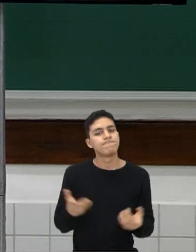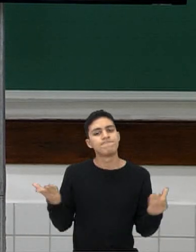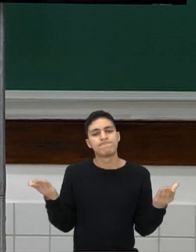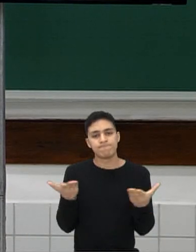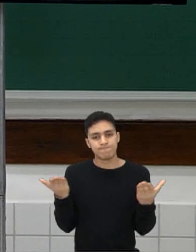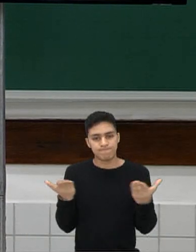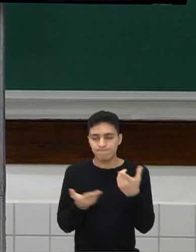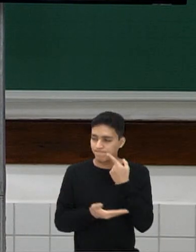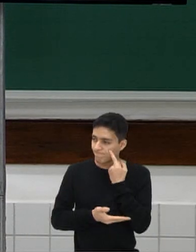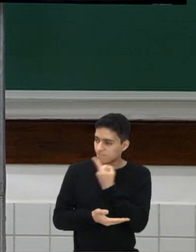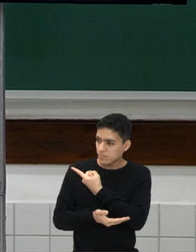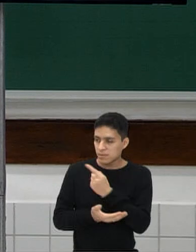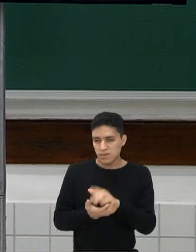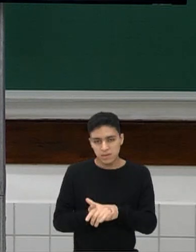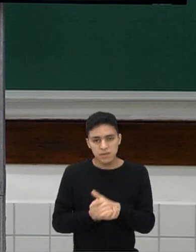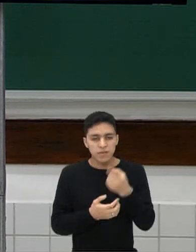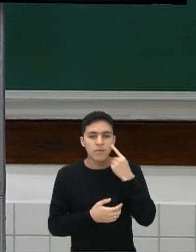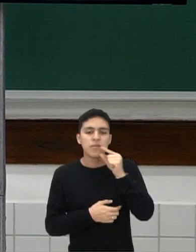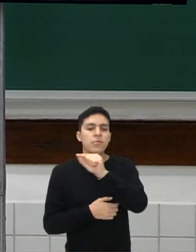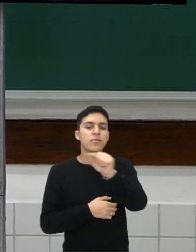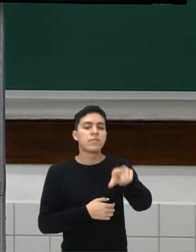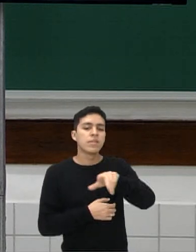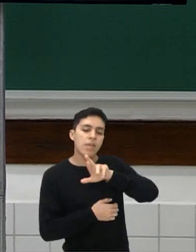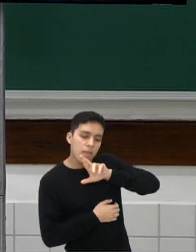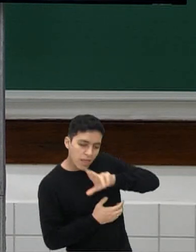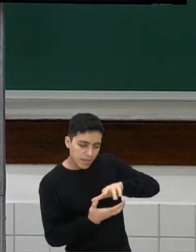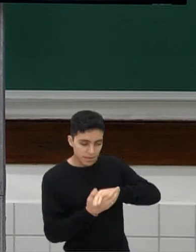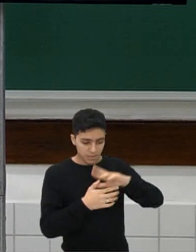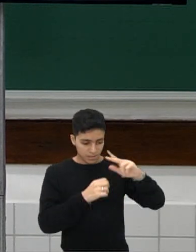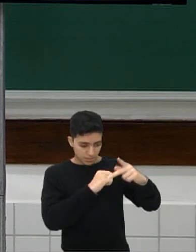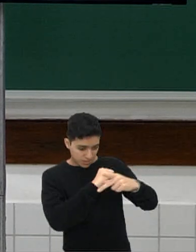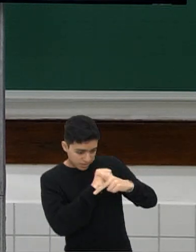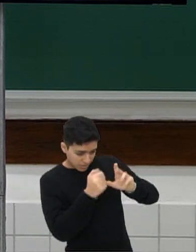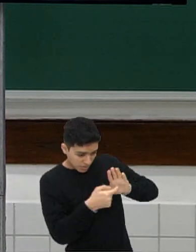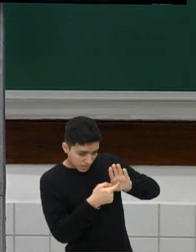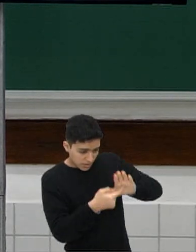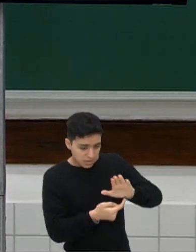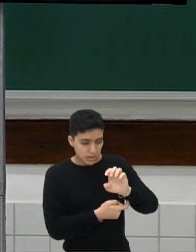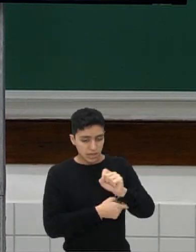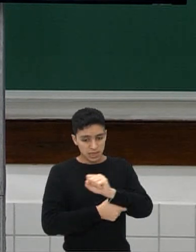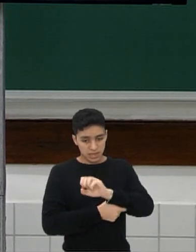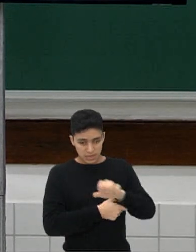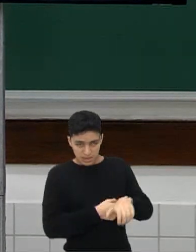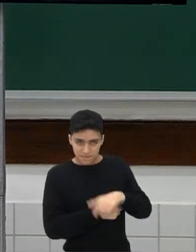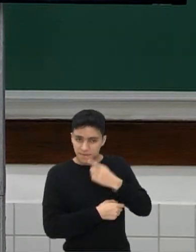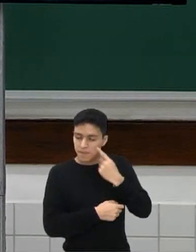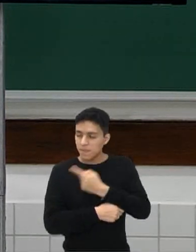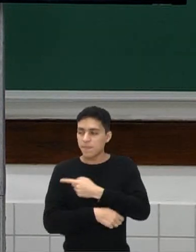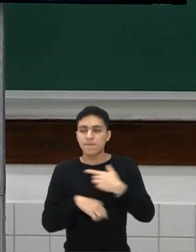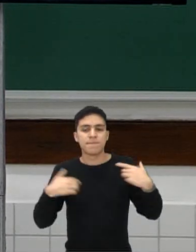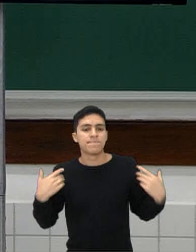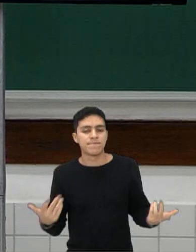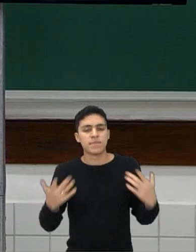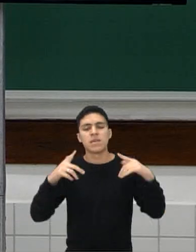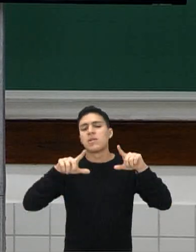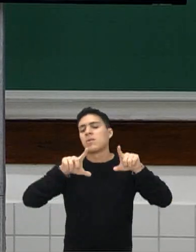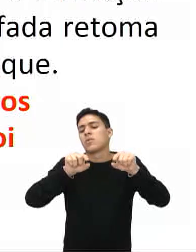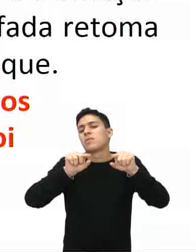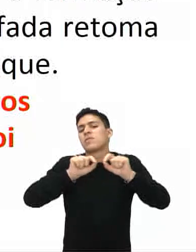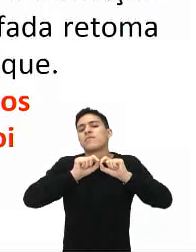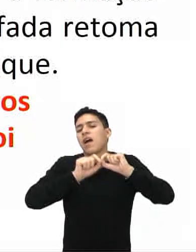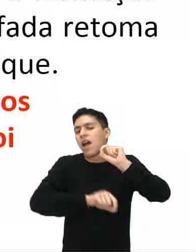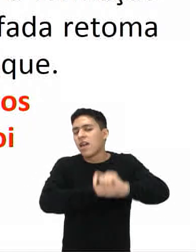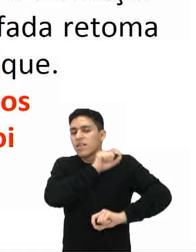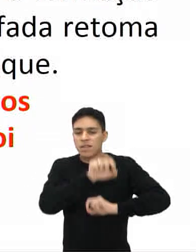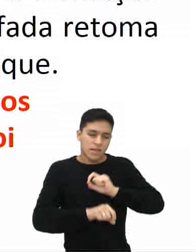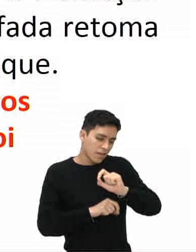Então, vamos ver o que você respondeu ali. O pronome demonstrativo esse, né, que está ali. O que ele está fazendo?